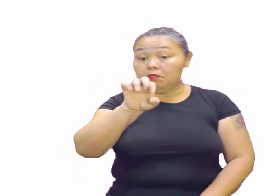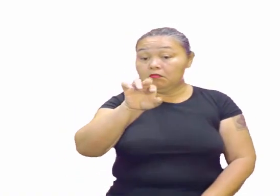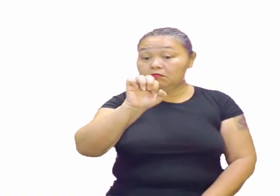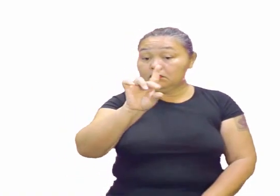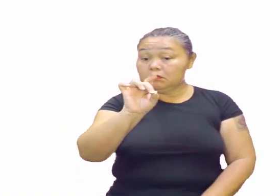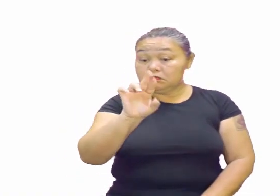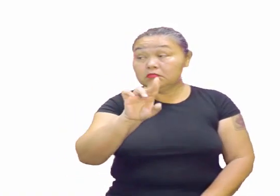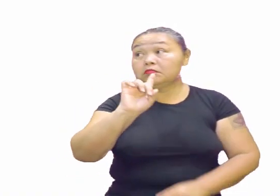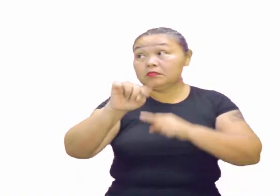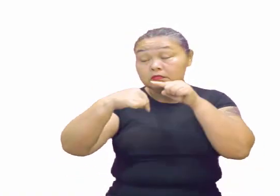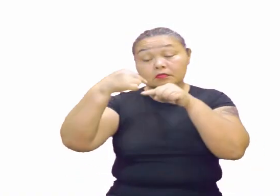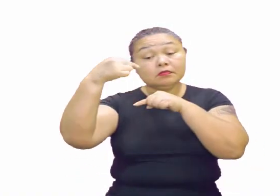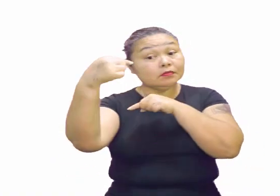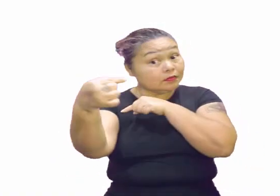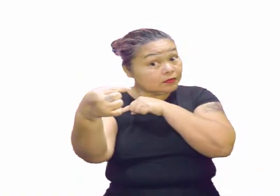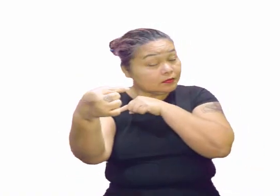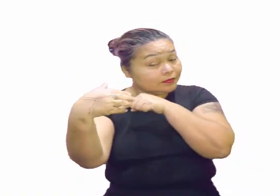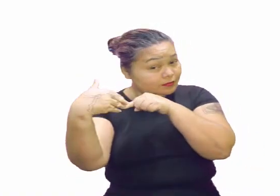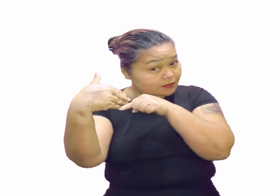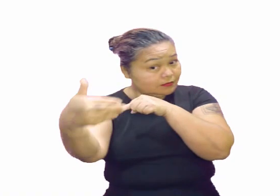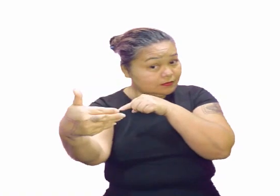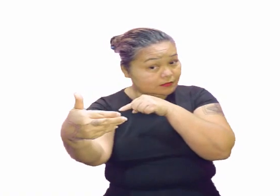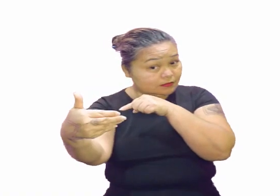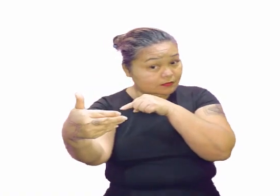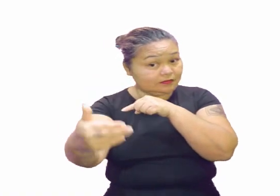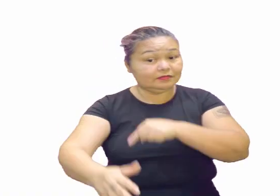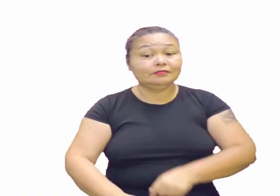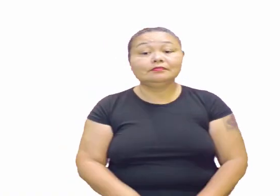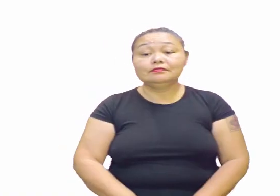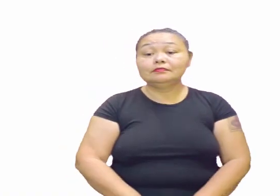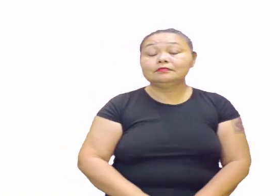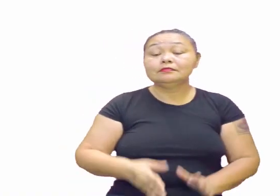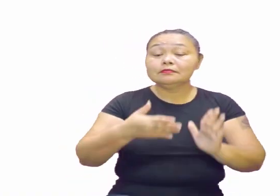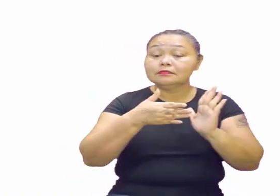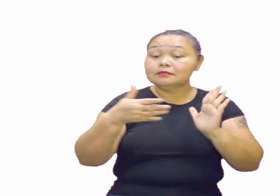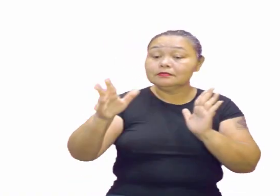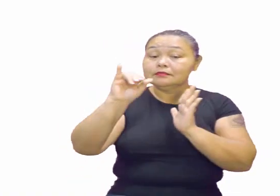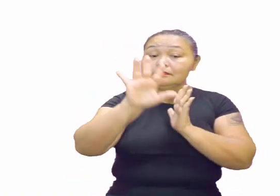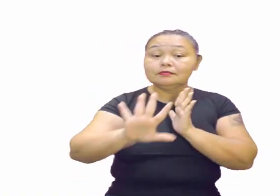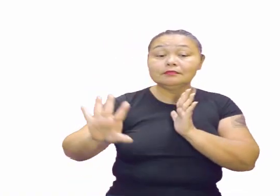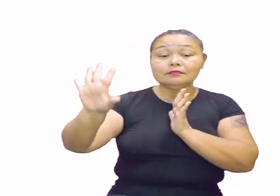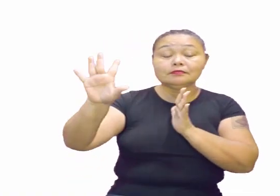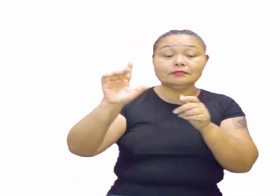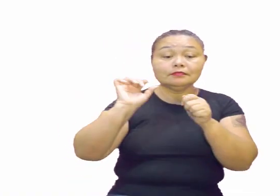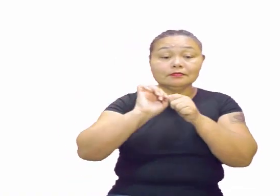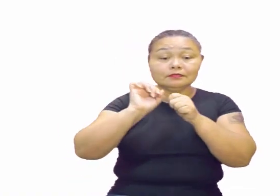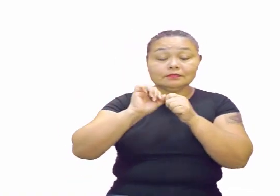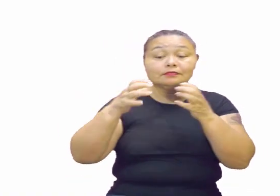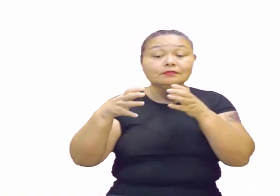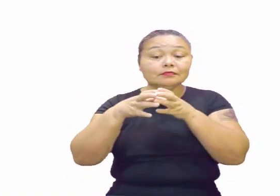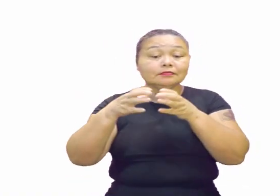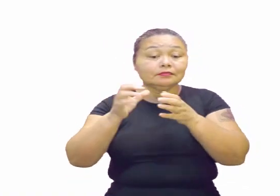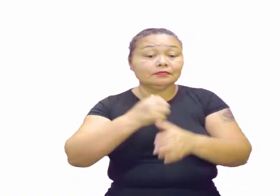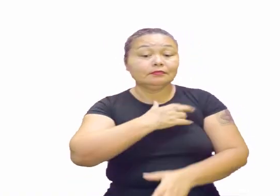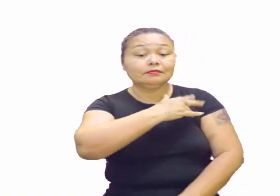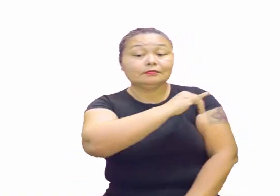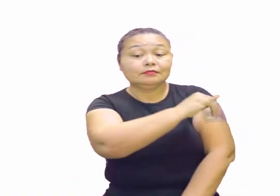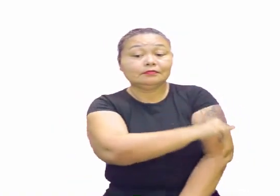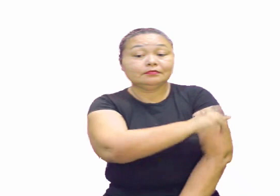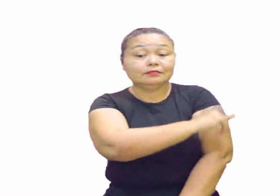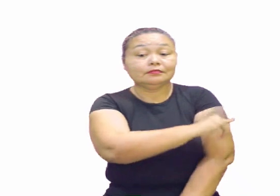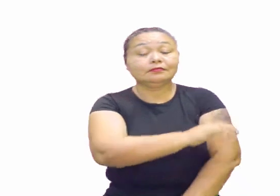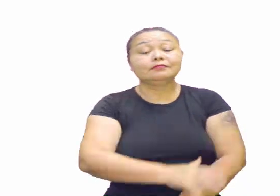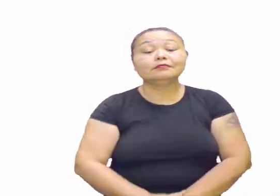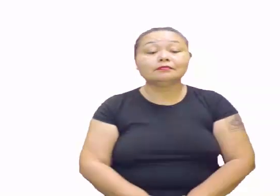bom? Ele vai passar lá na frente. Nessa imagem, observe que uma guarnição do Exército no Rio de